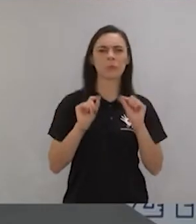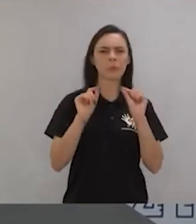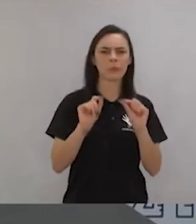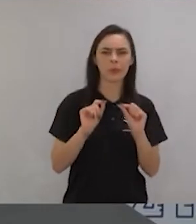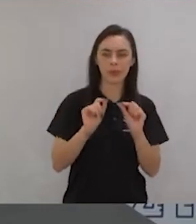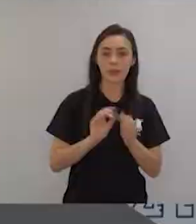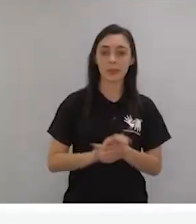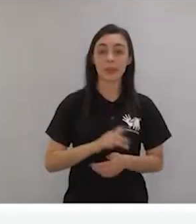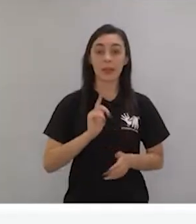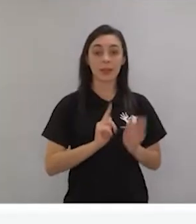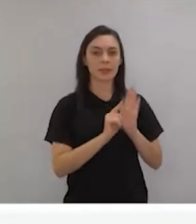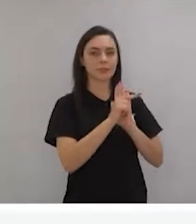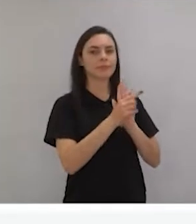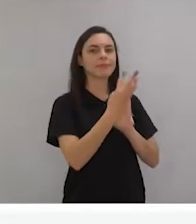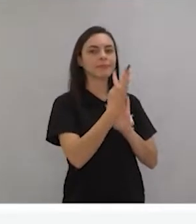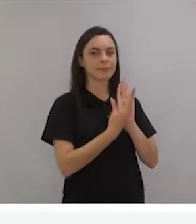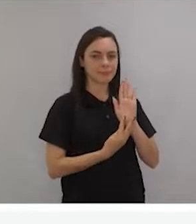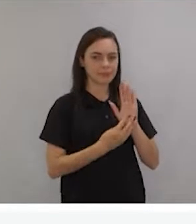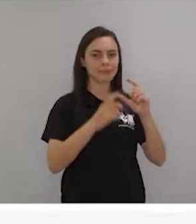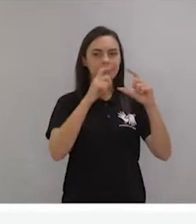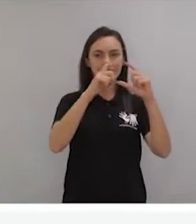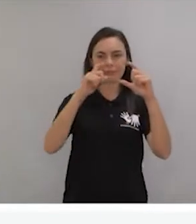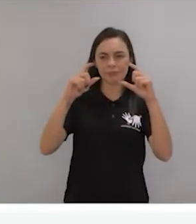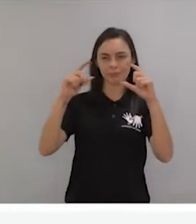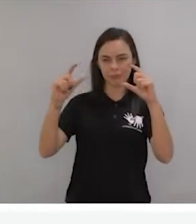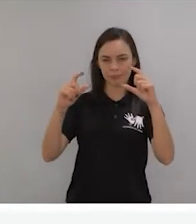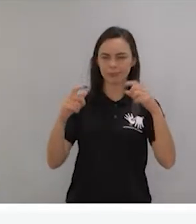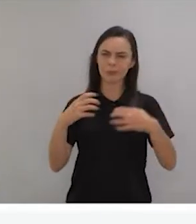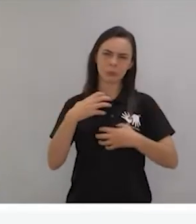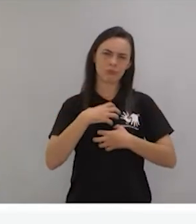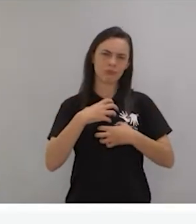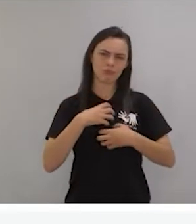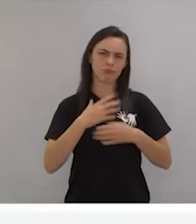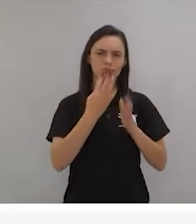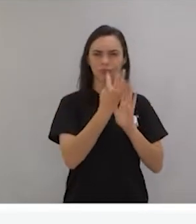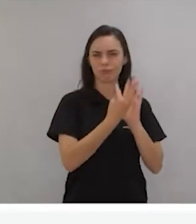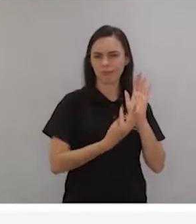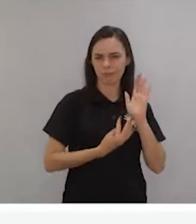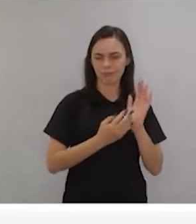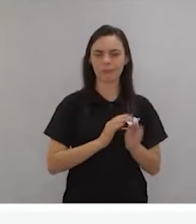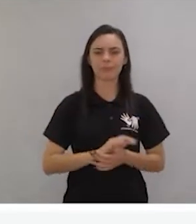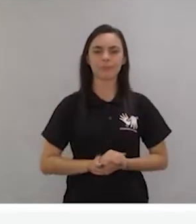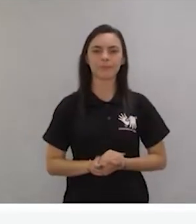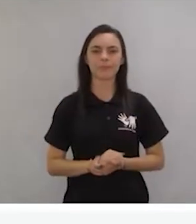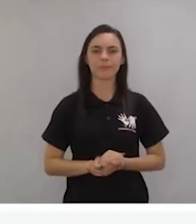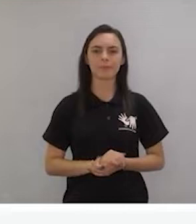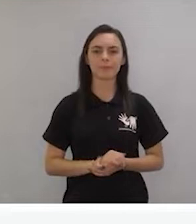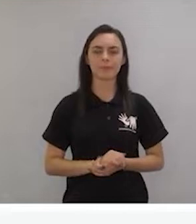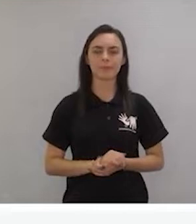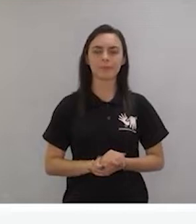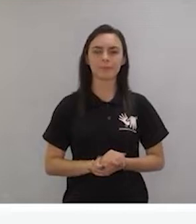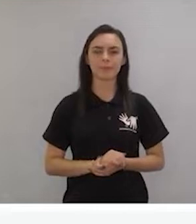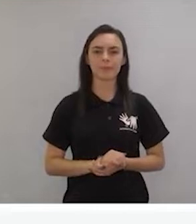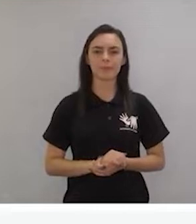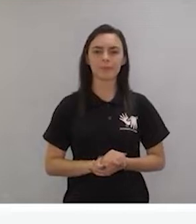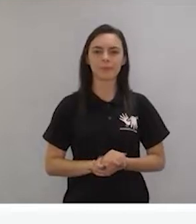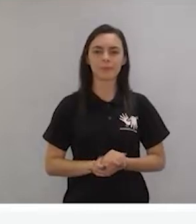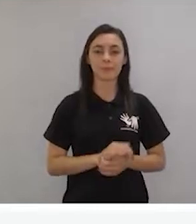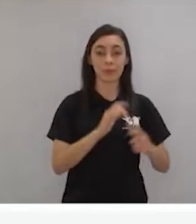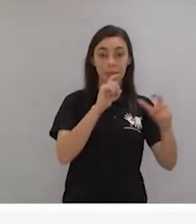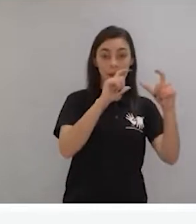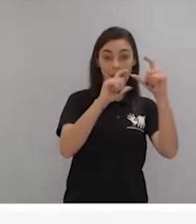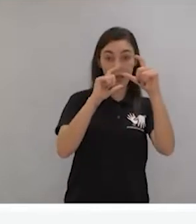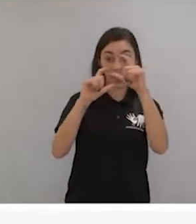tirinha? A tirinha é um gênero textual, é uma forma de texto. Ele é um